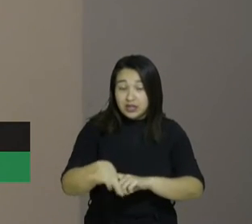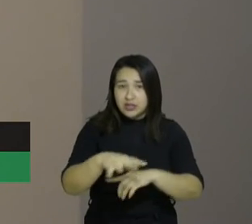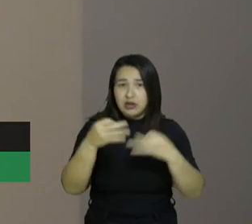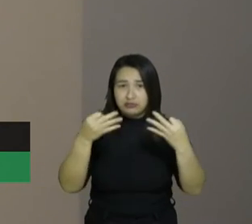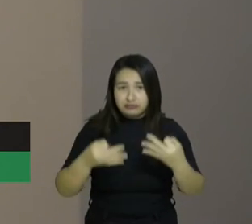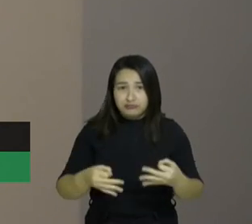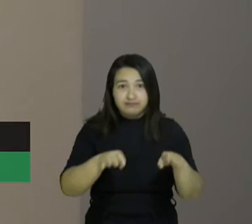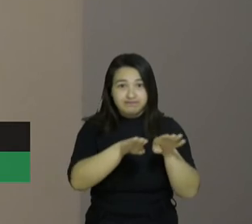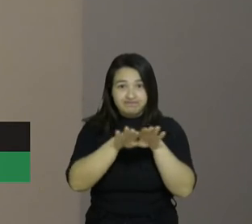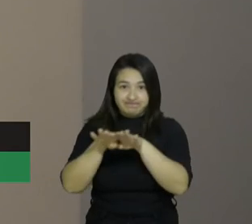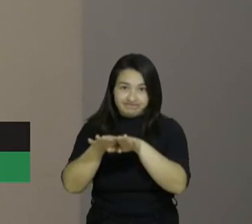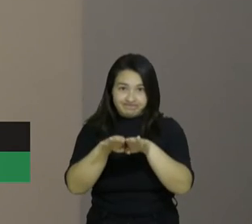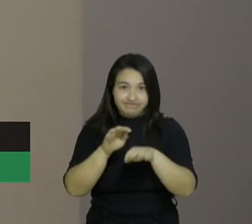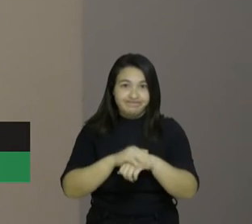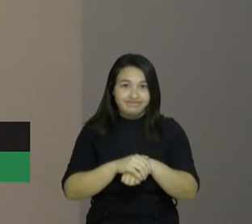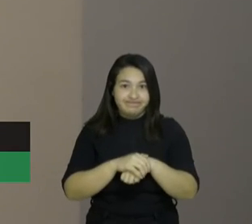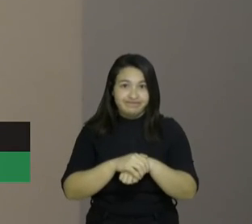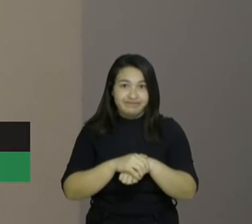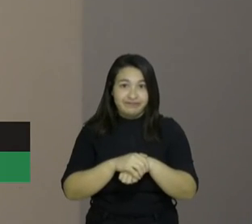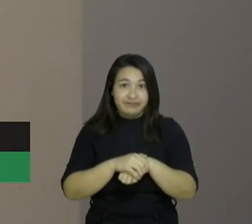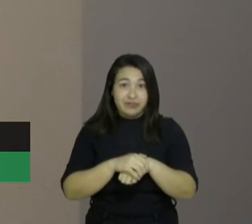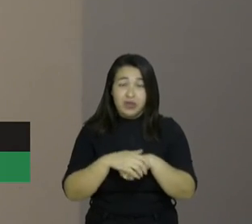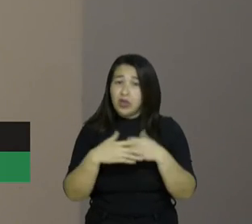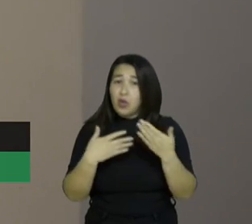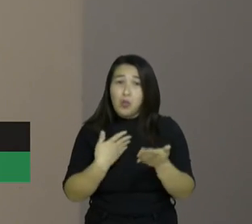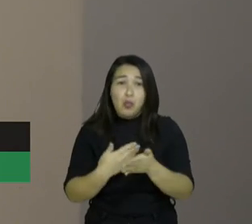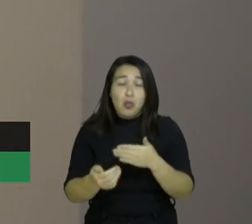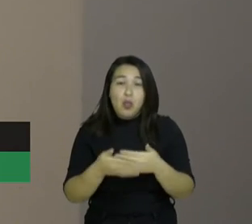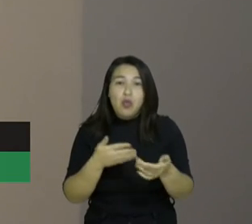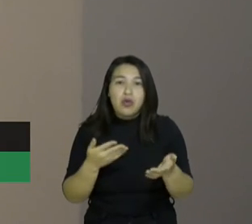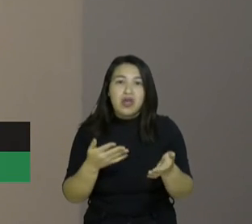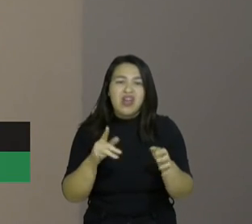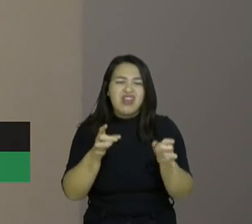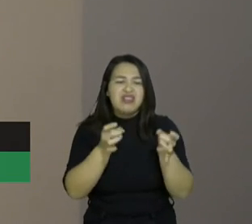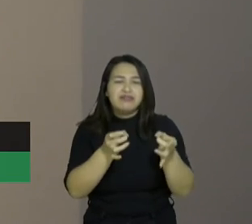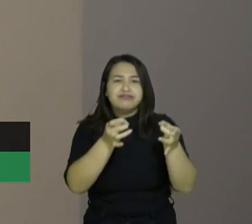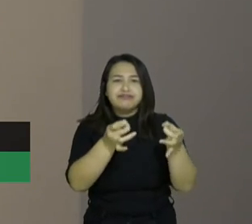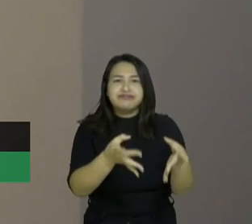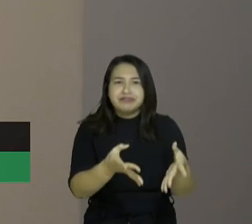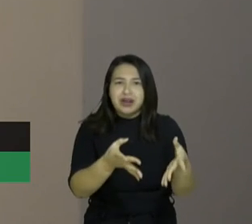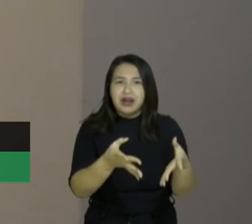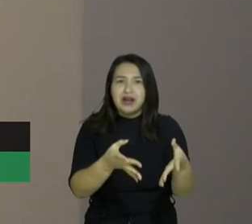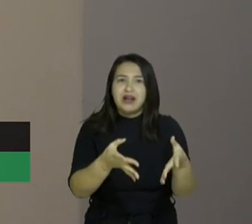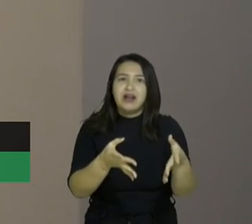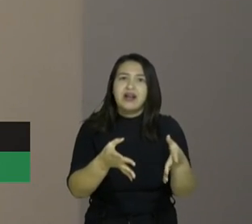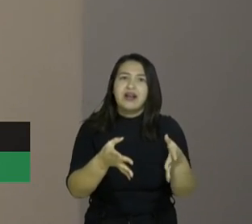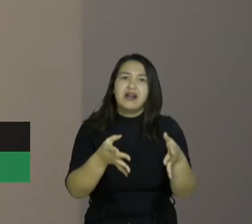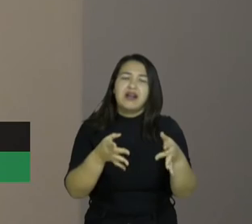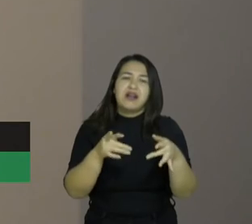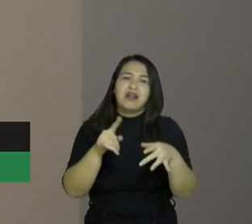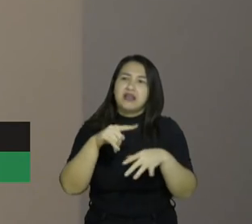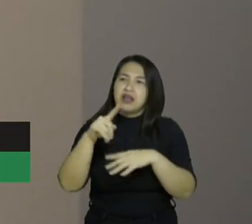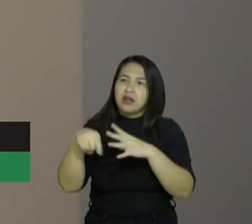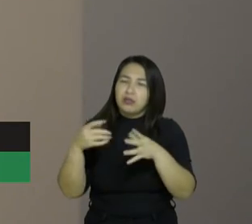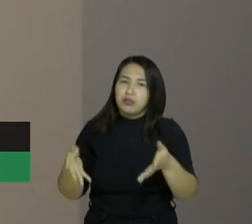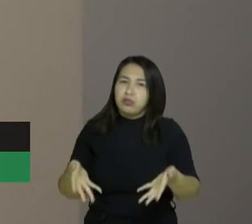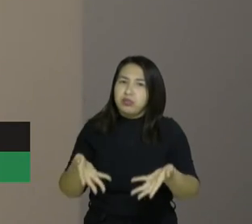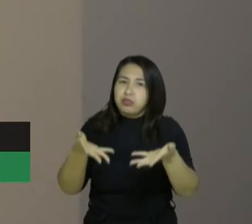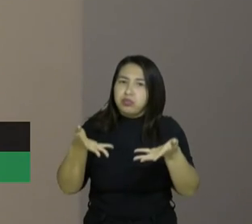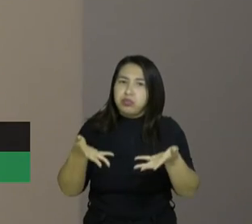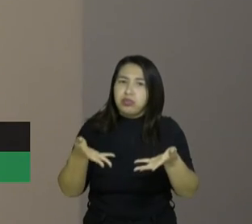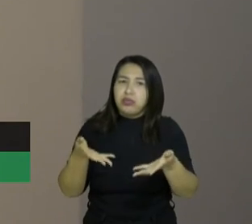justa neste cenário qualquer acordo comercial que negligencie esses imperativos globais estará